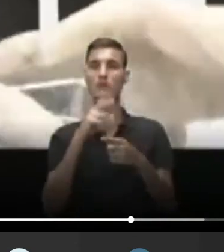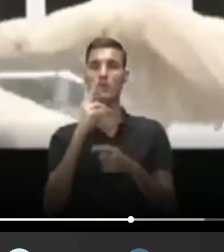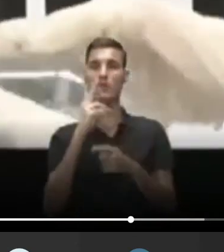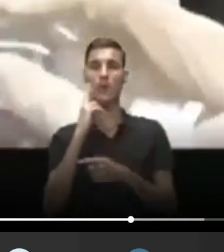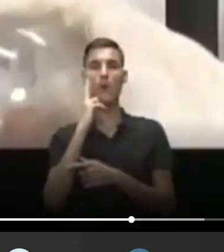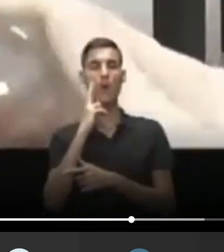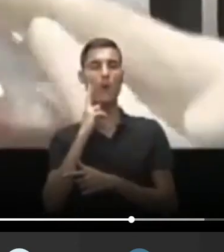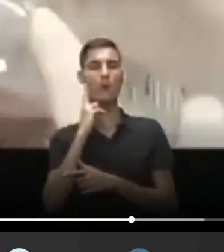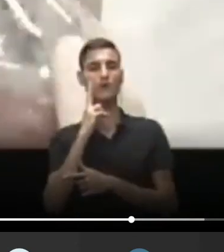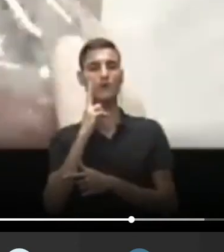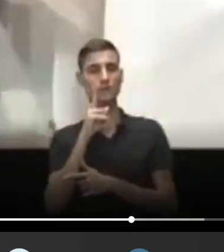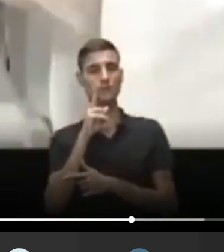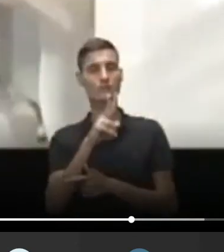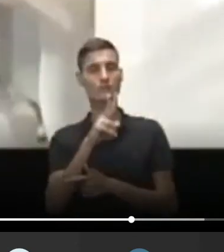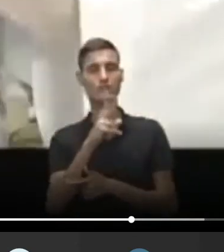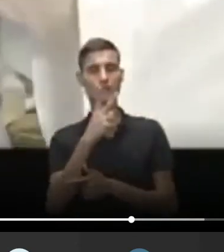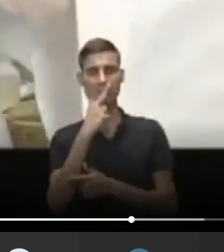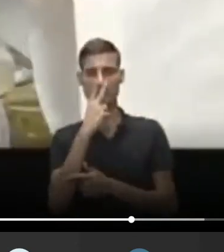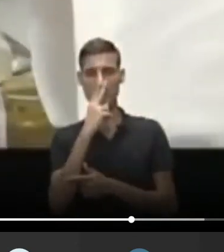simples, né, por solvente,